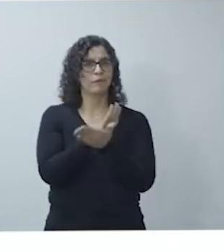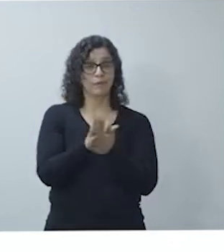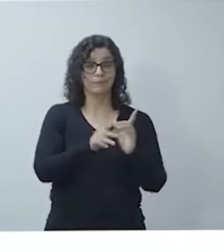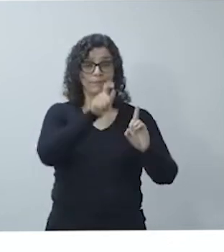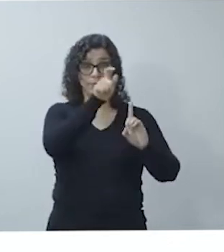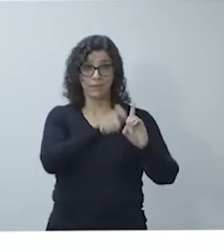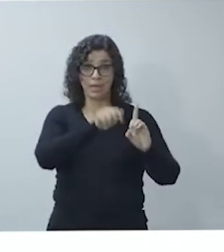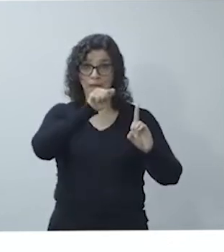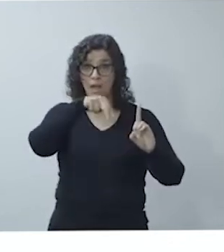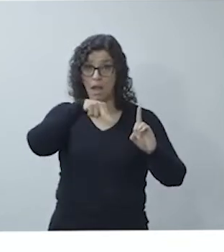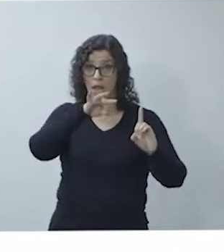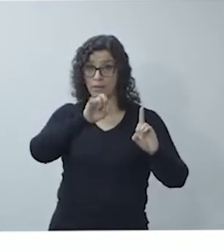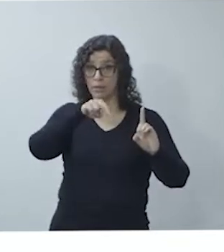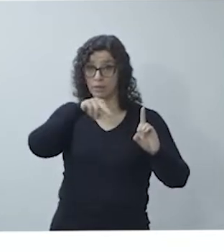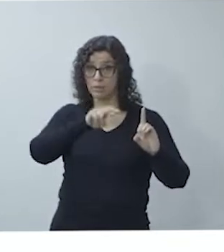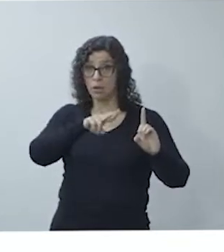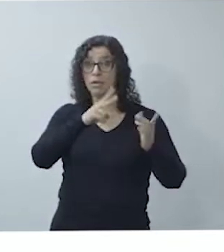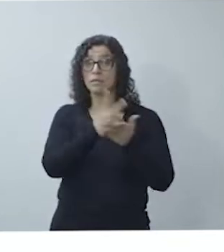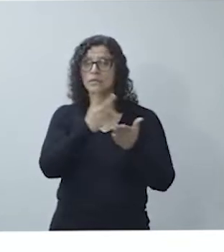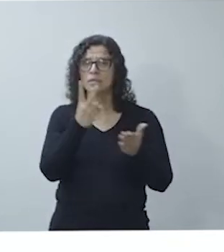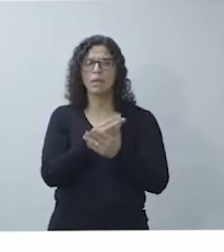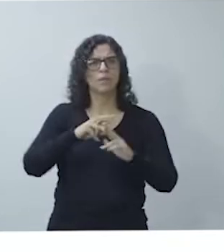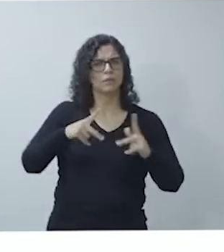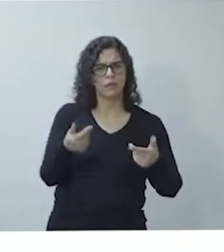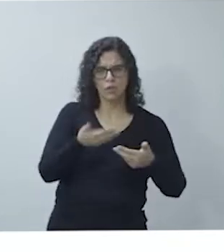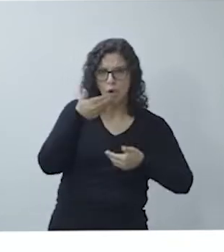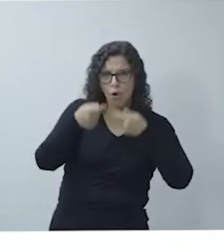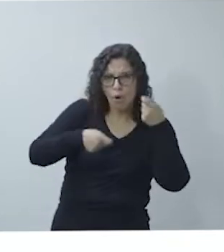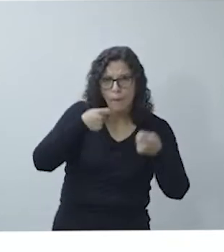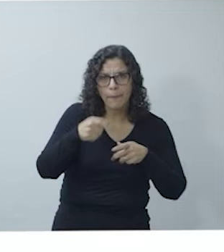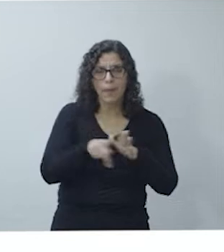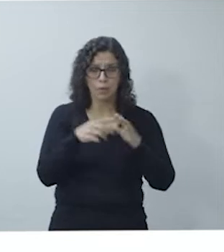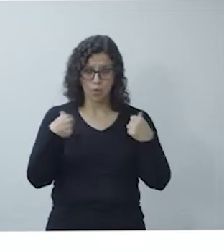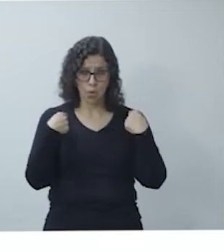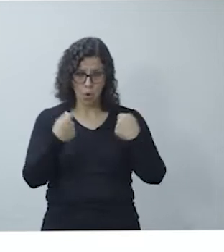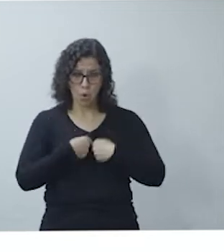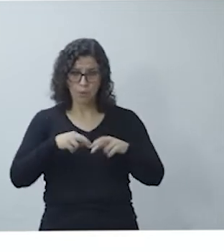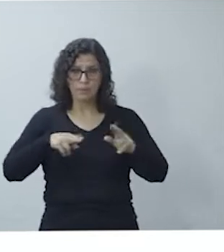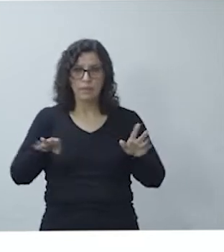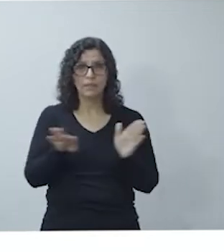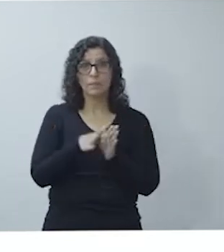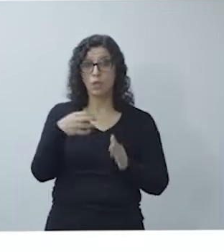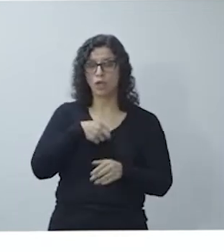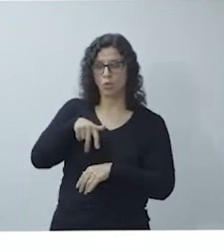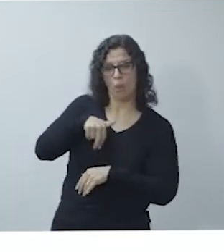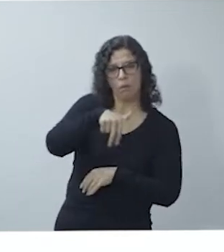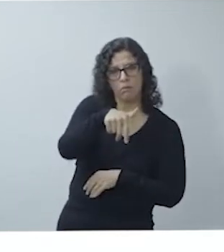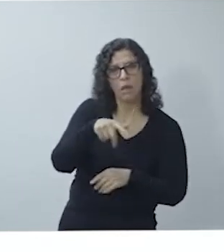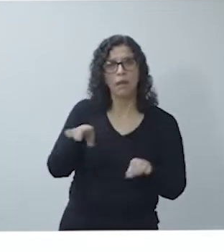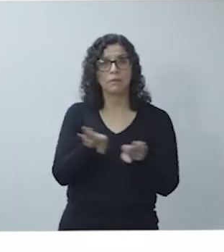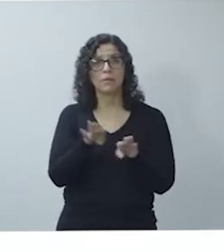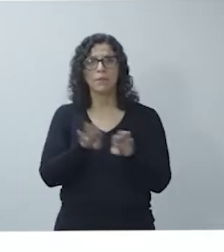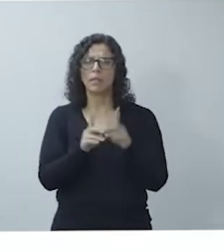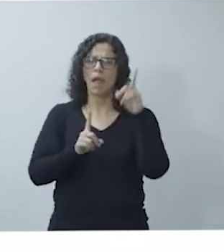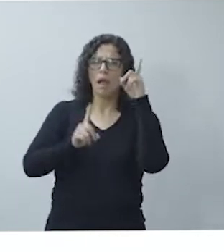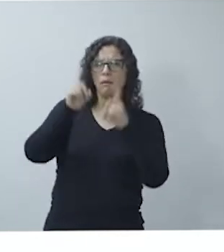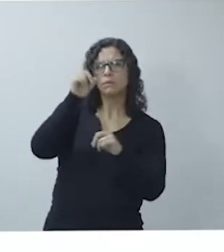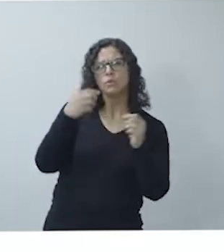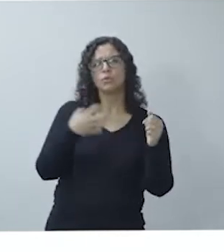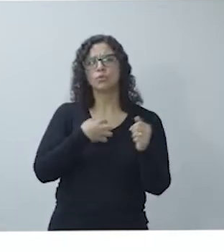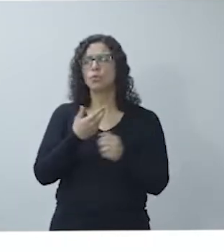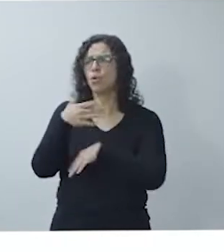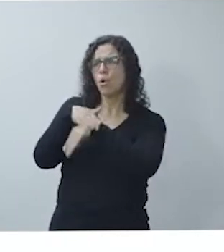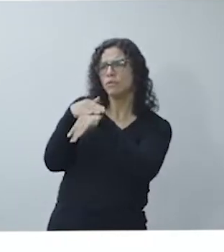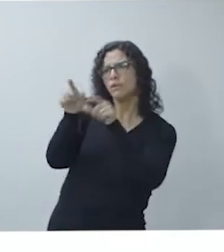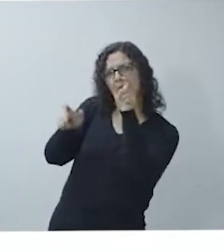Antenor era diverso no modo de comer, na maneira de vestir, no jeito de andar, na expressão com que se